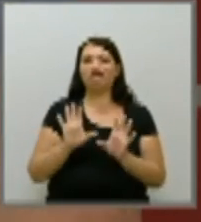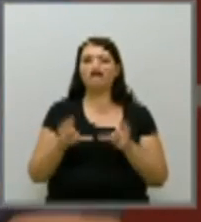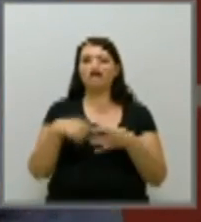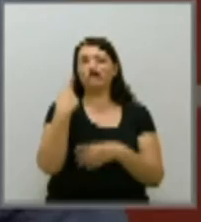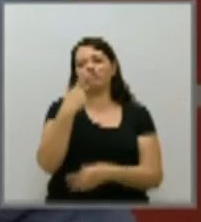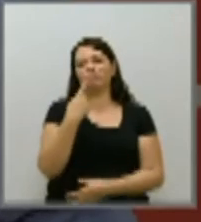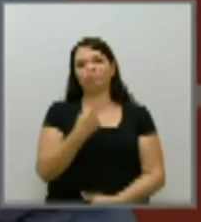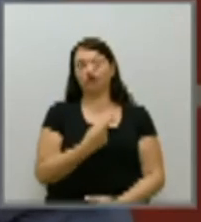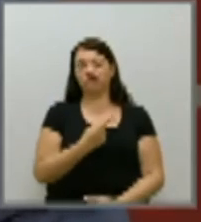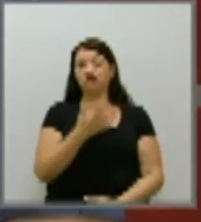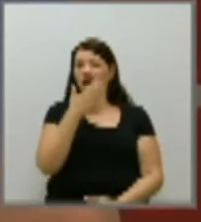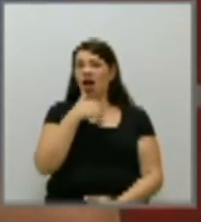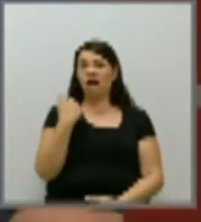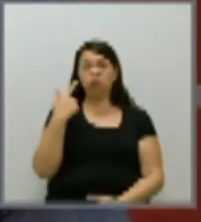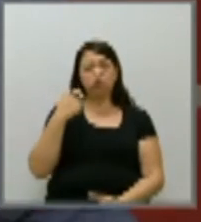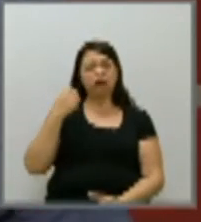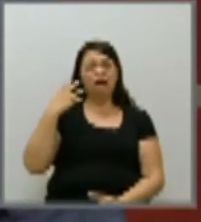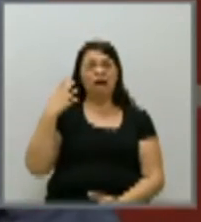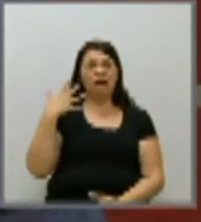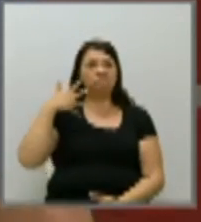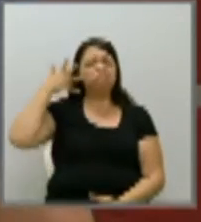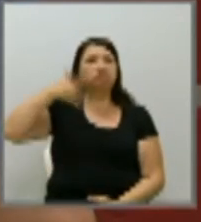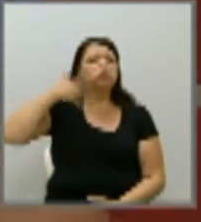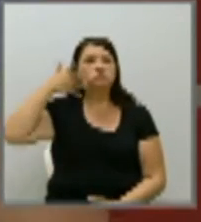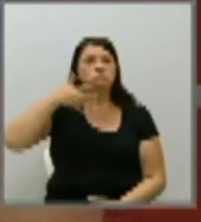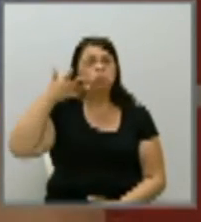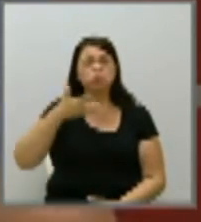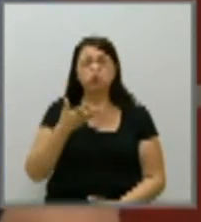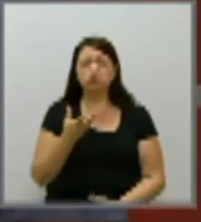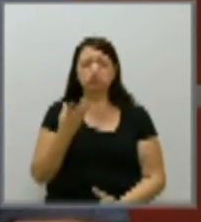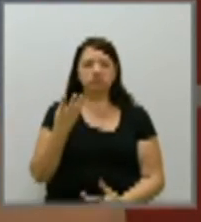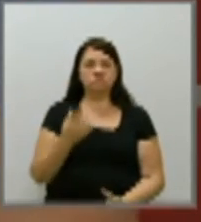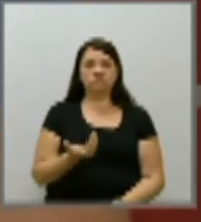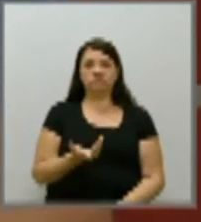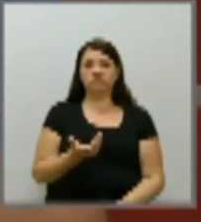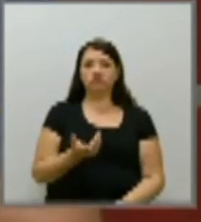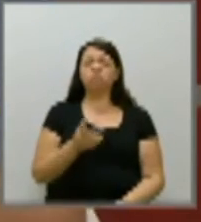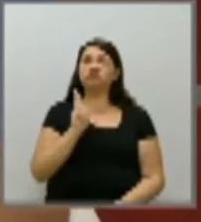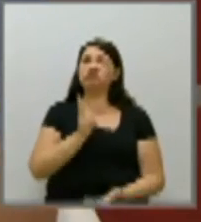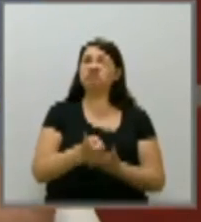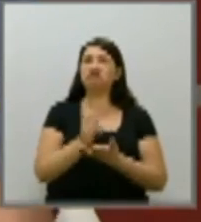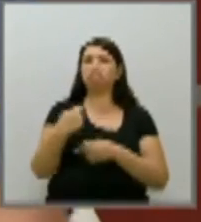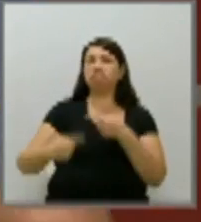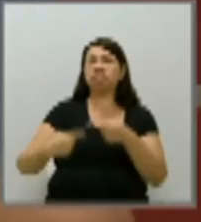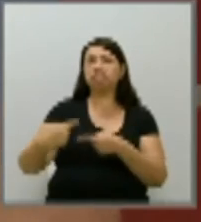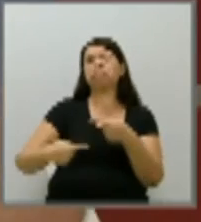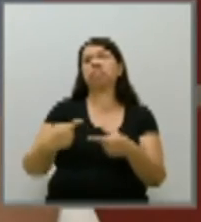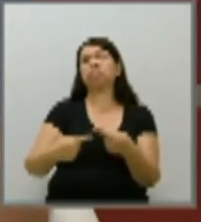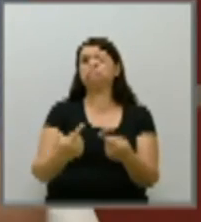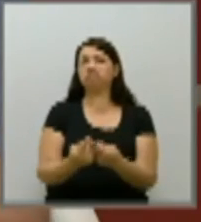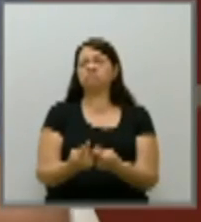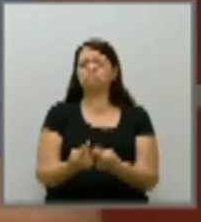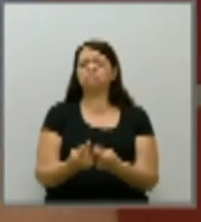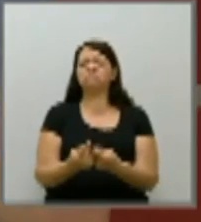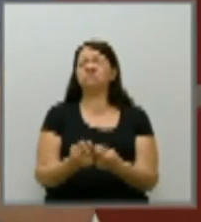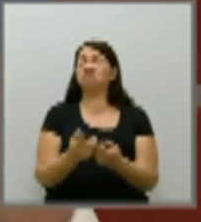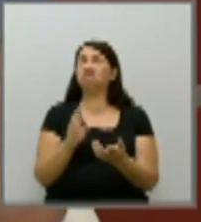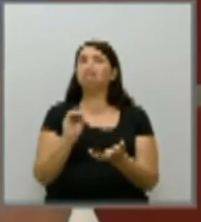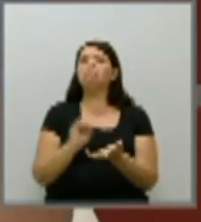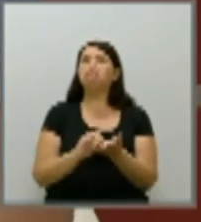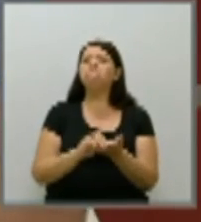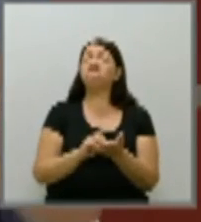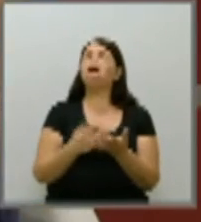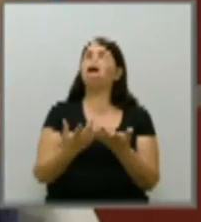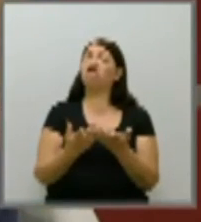que é uma grande falácia essa questão da forma como ela vem sendo discutida e debatida na sociedade, sem profundidade e